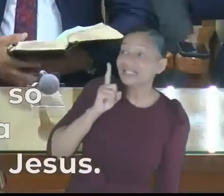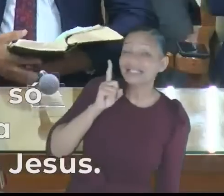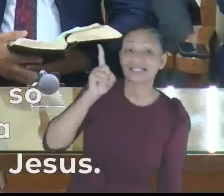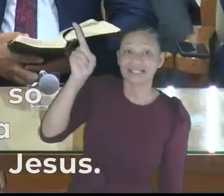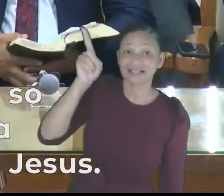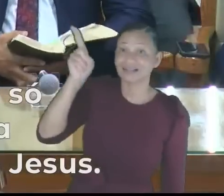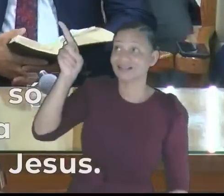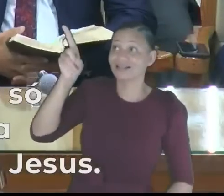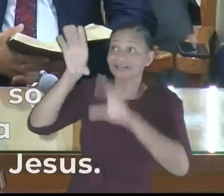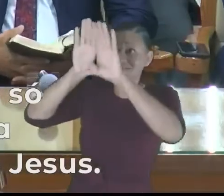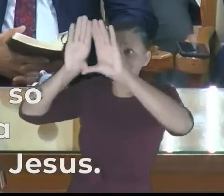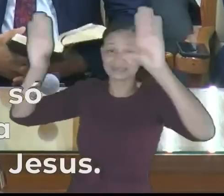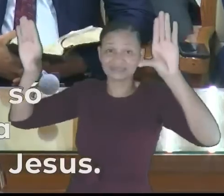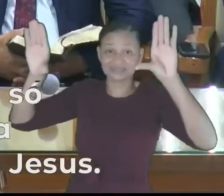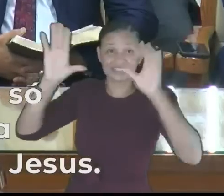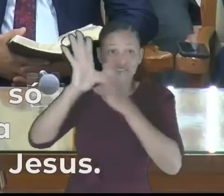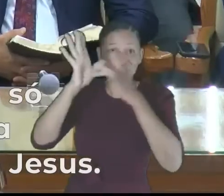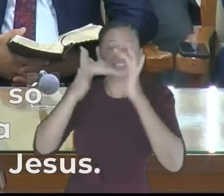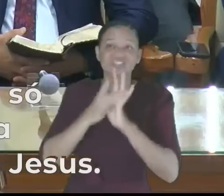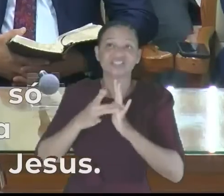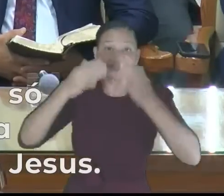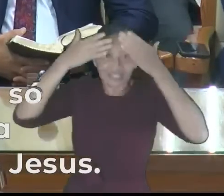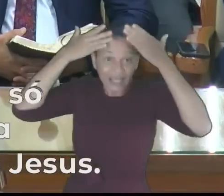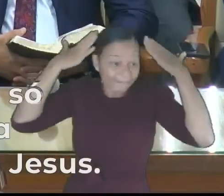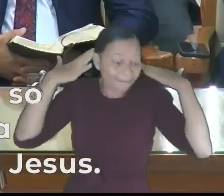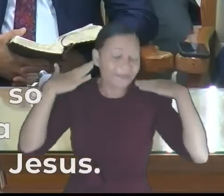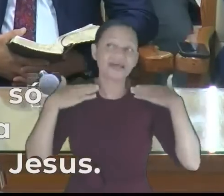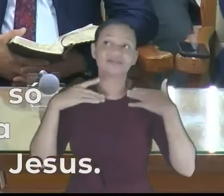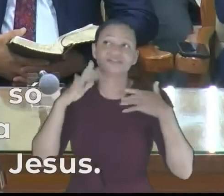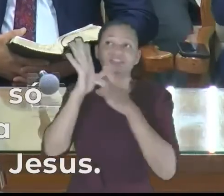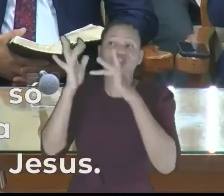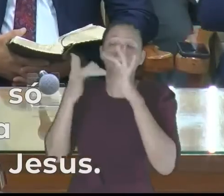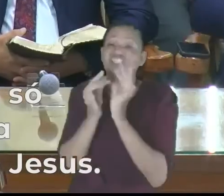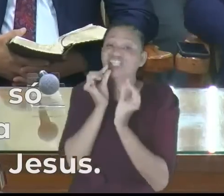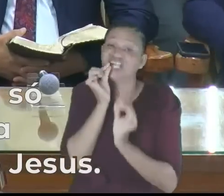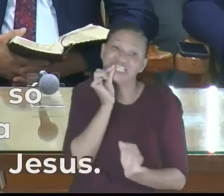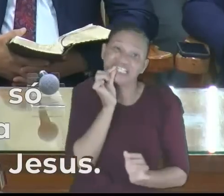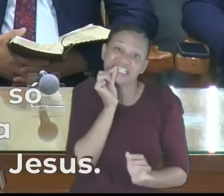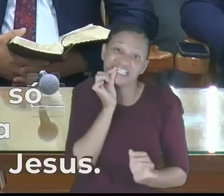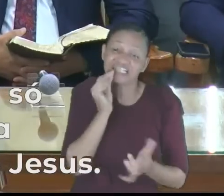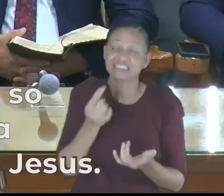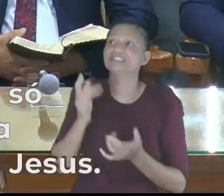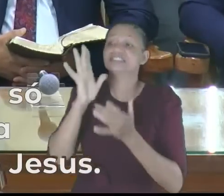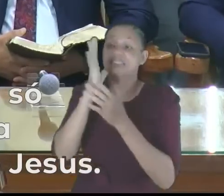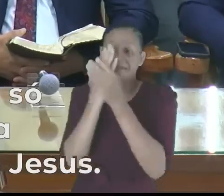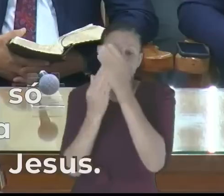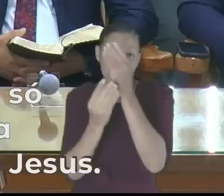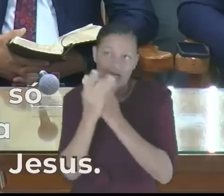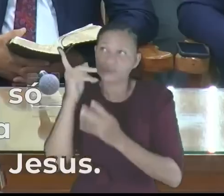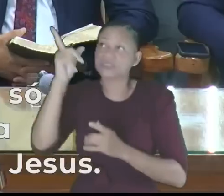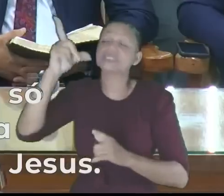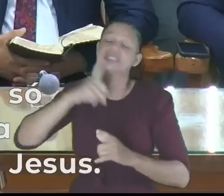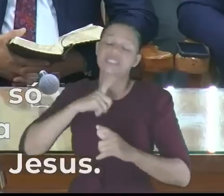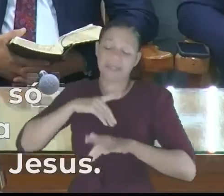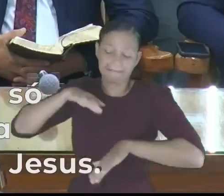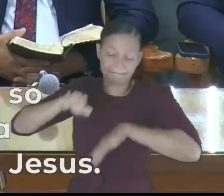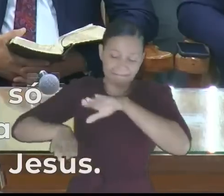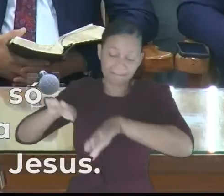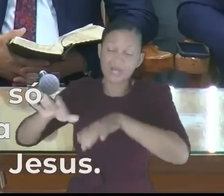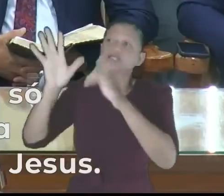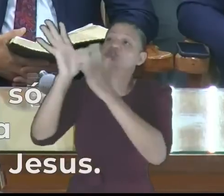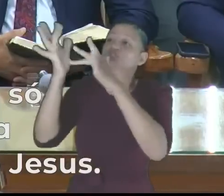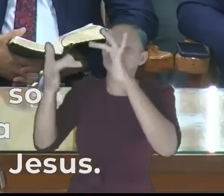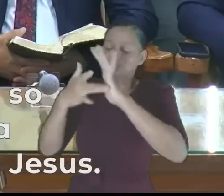cabelo. Lá no céu Jesus tem dente. Lá no céu Jesus tem mãos. Lá no céu Jesus tem pés. Lá no céu Jesus